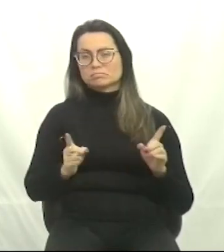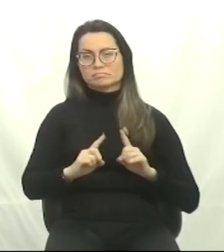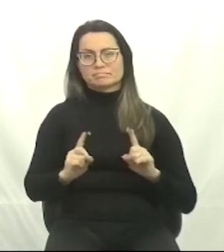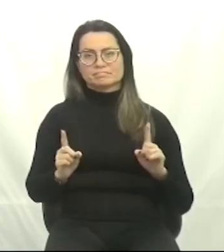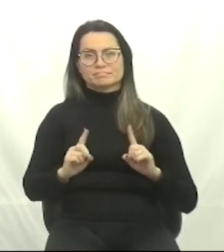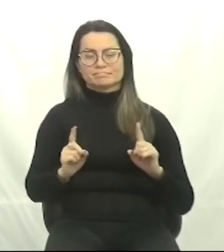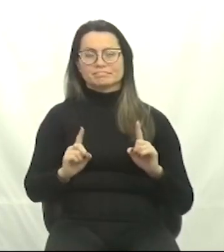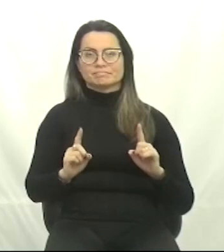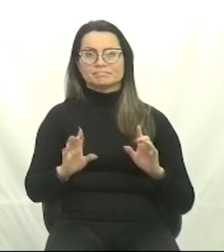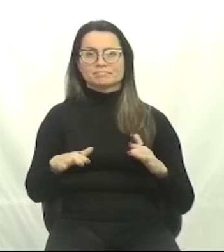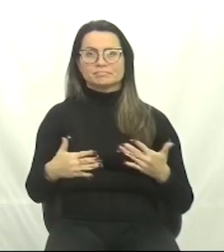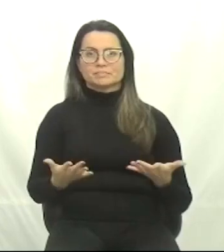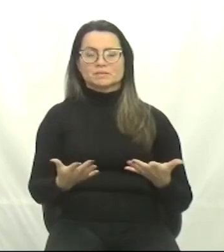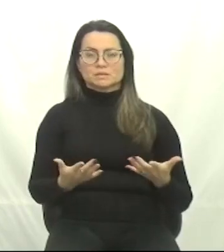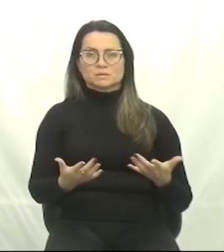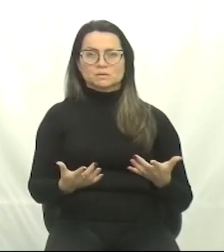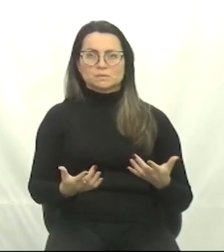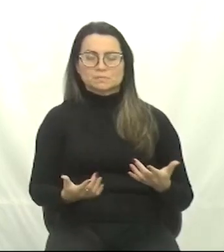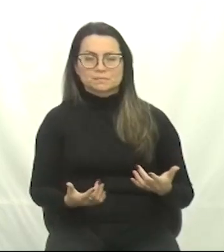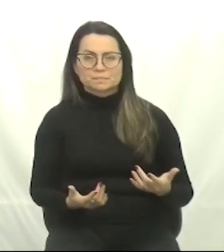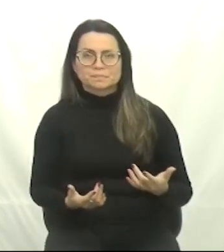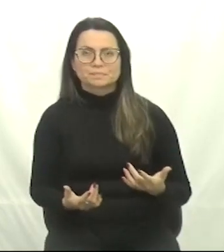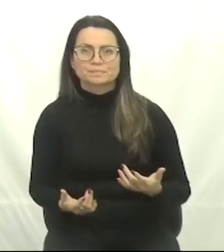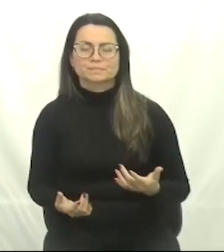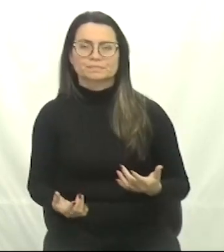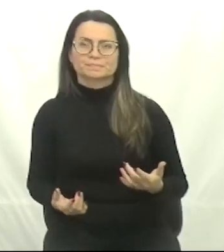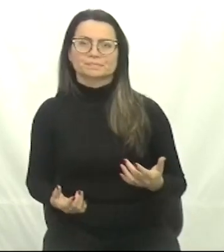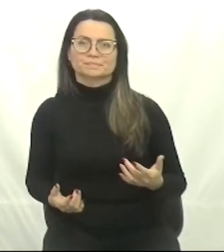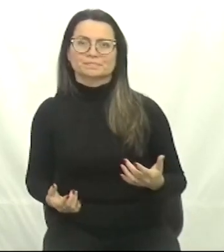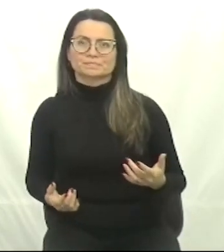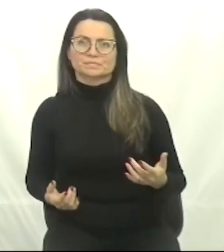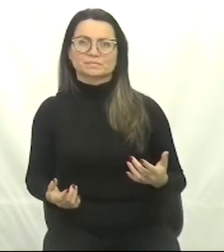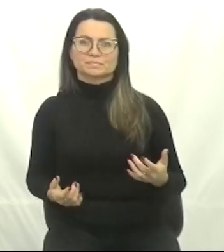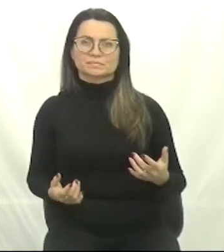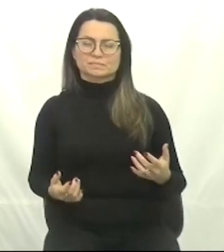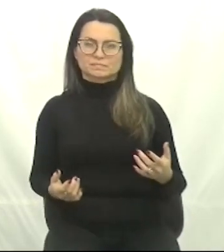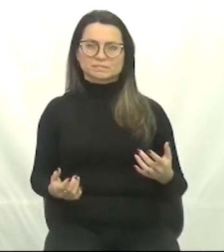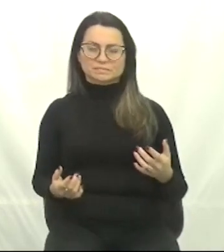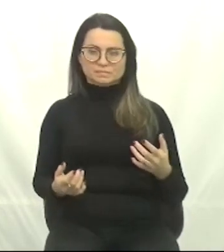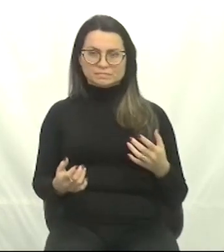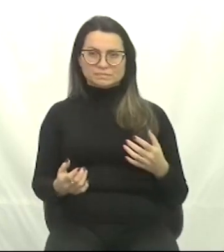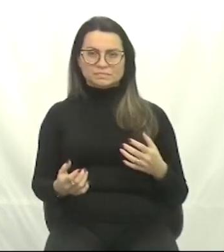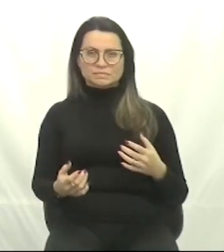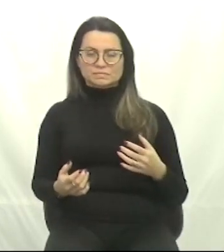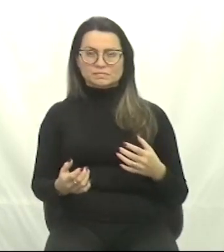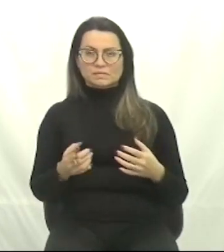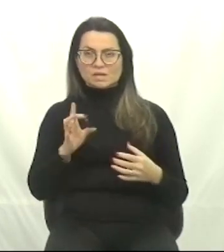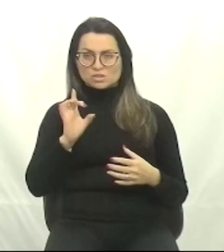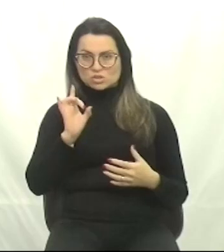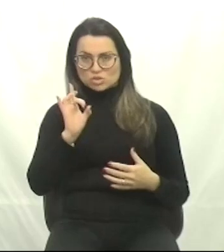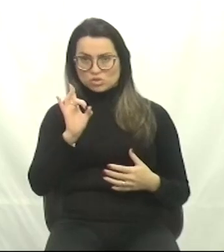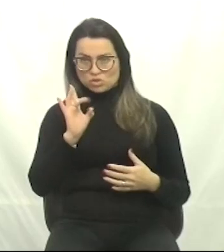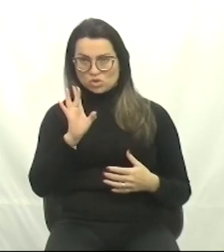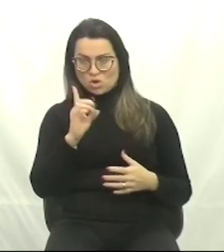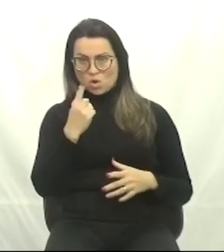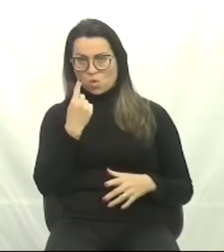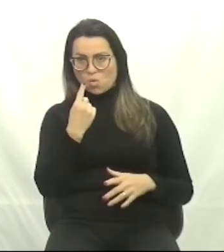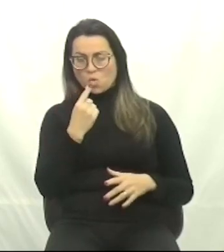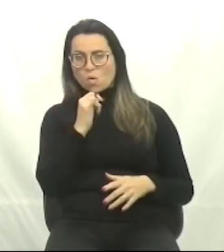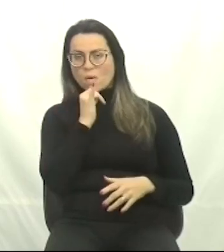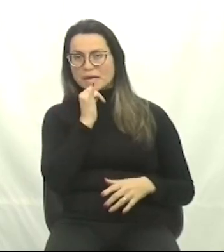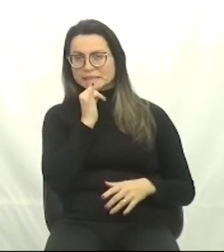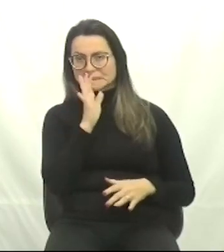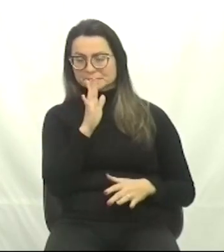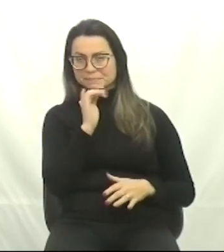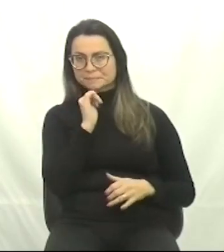Então, enquanto nós estamos... Um exemplo apenas. Um exemplo. Enquanto a Operária